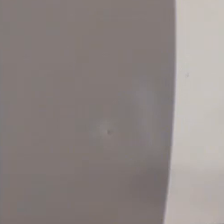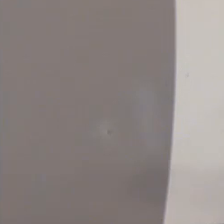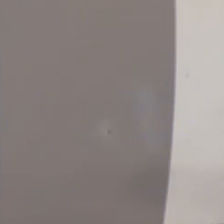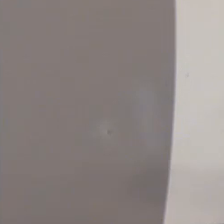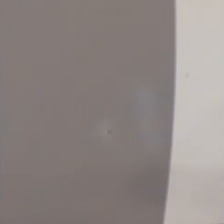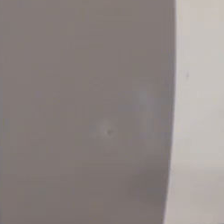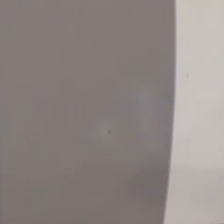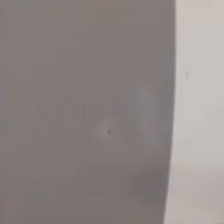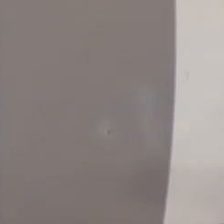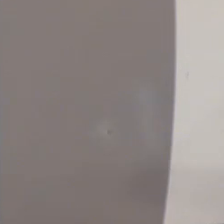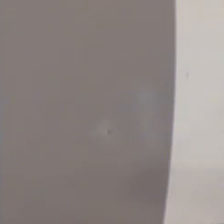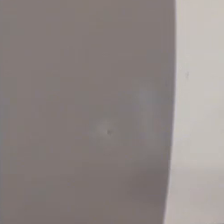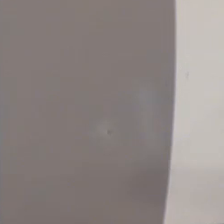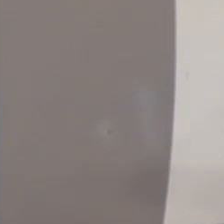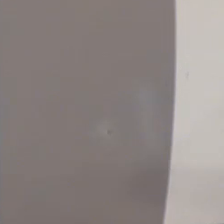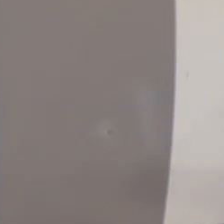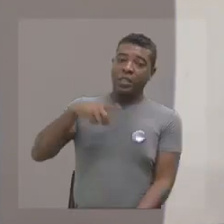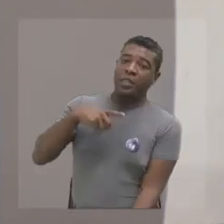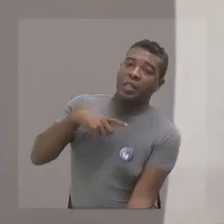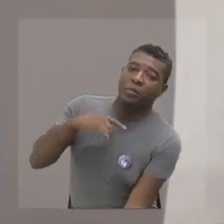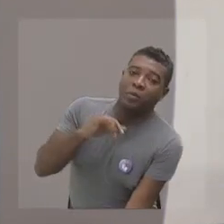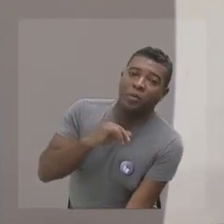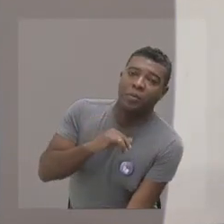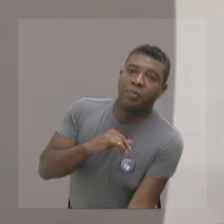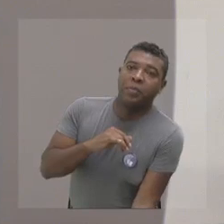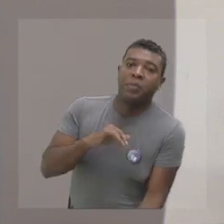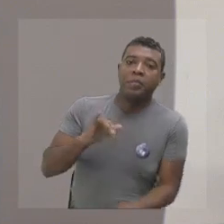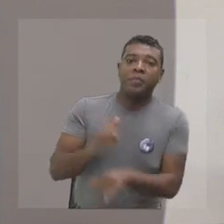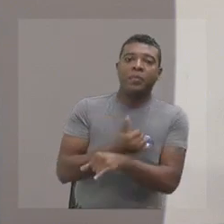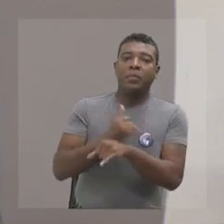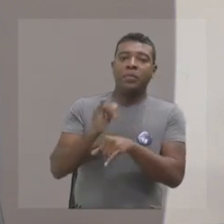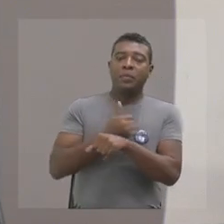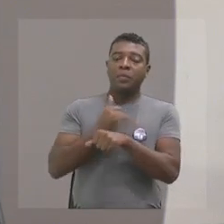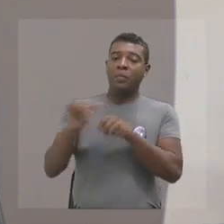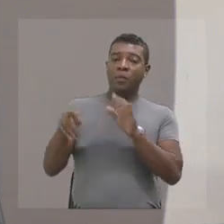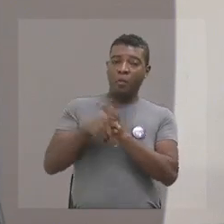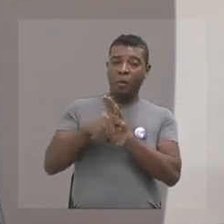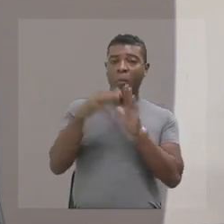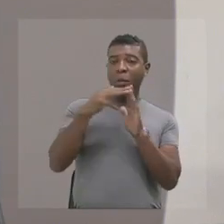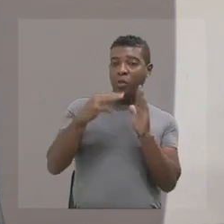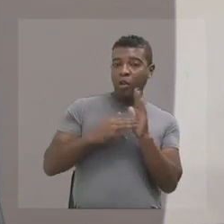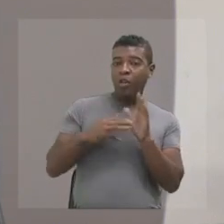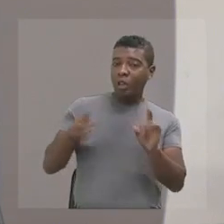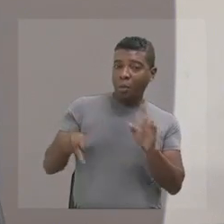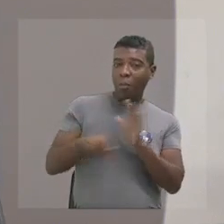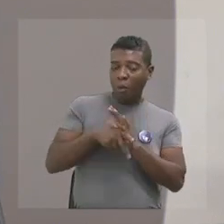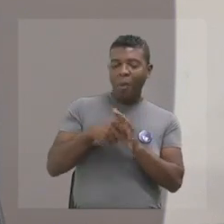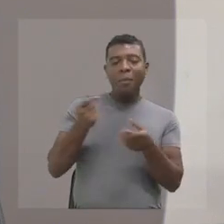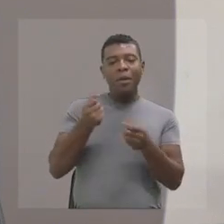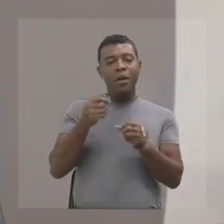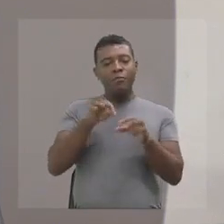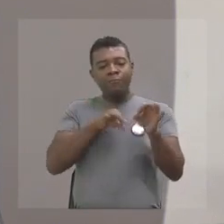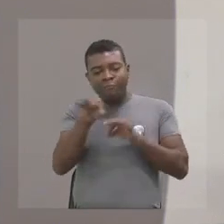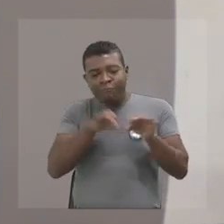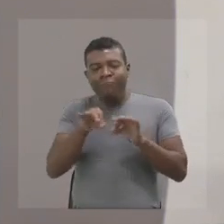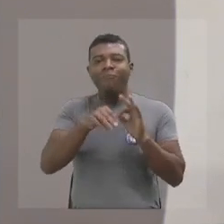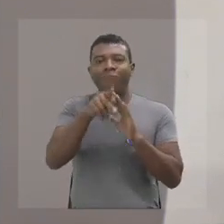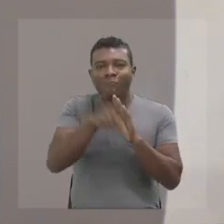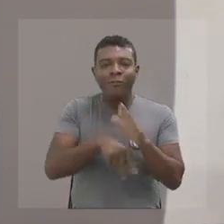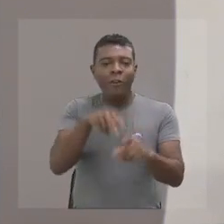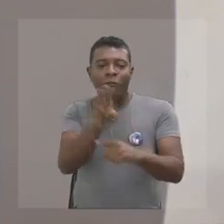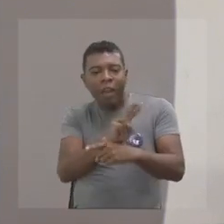própria iniciar o processo de orientação nós começamos esse programa eu ainda estava na subsecretaria de fiscalização